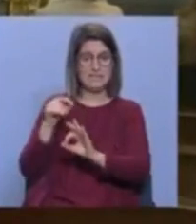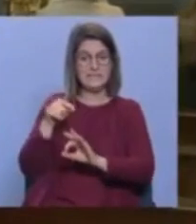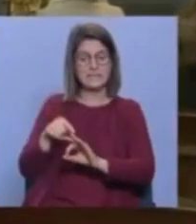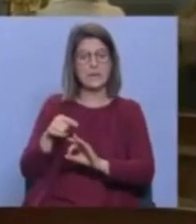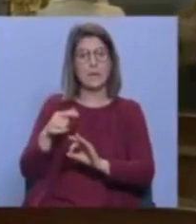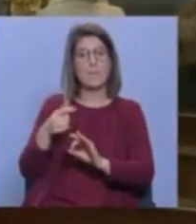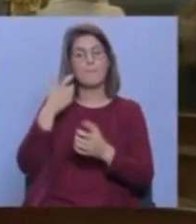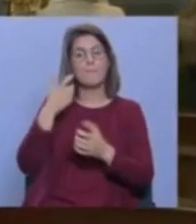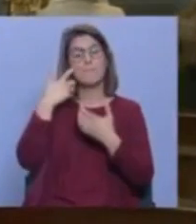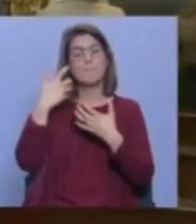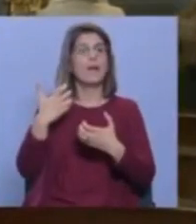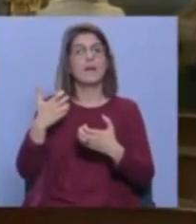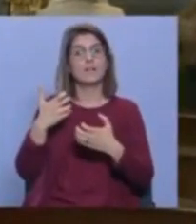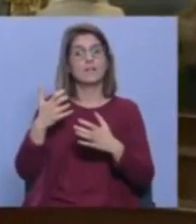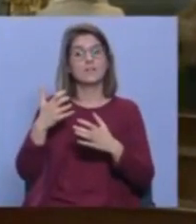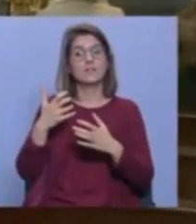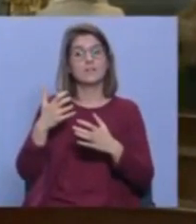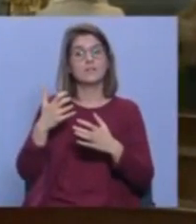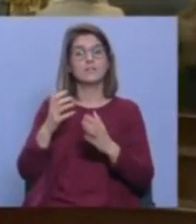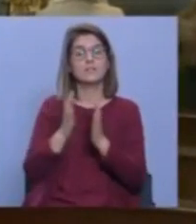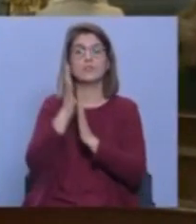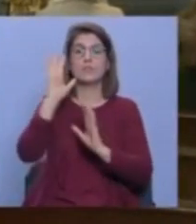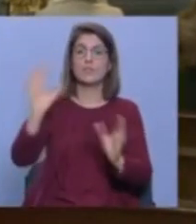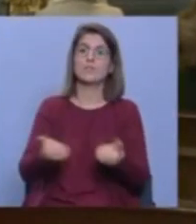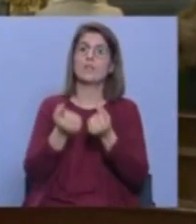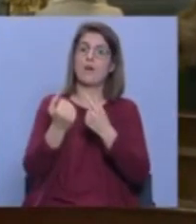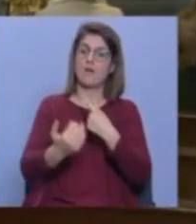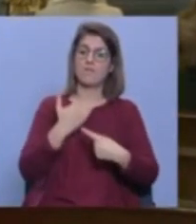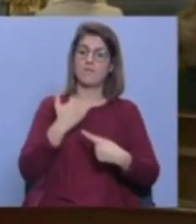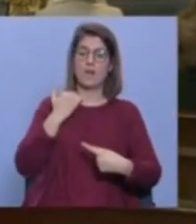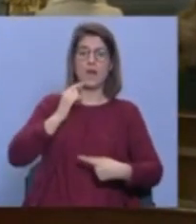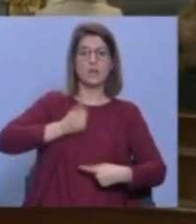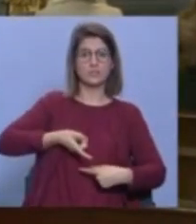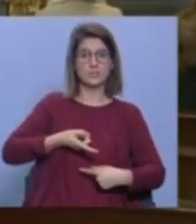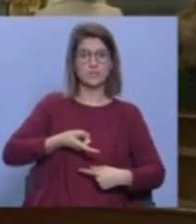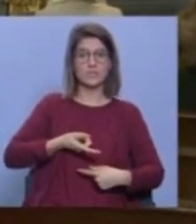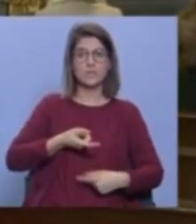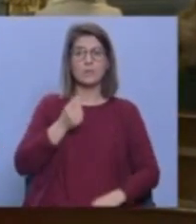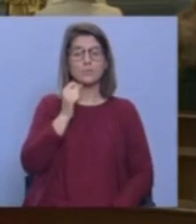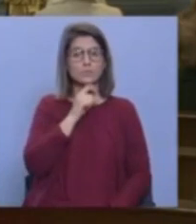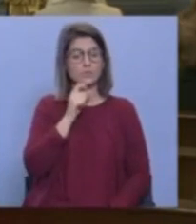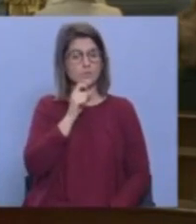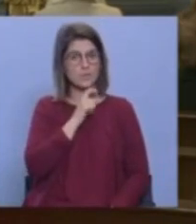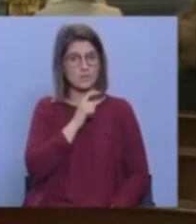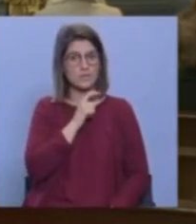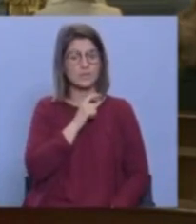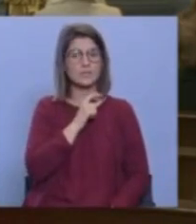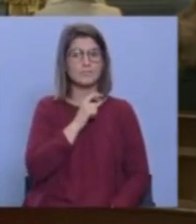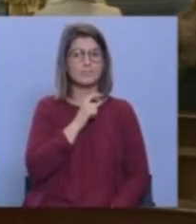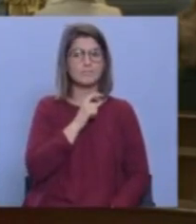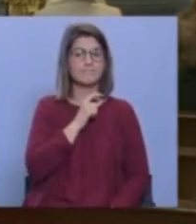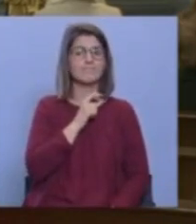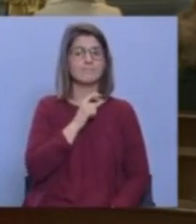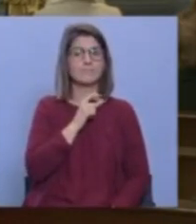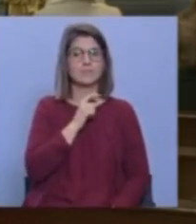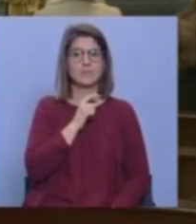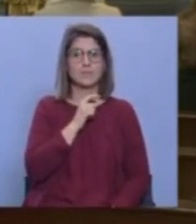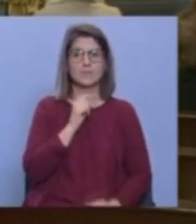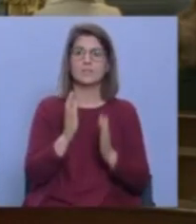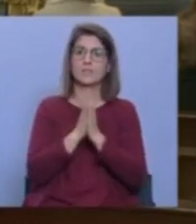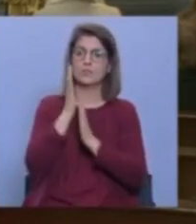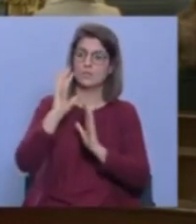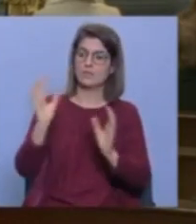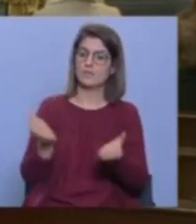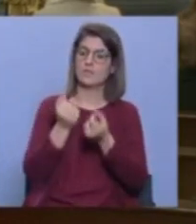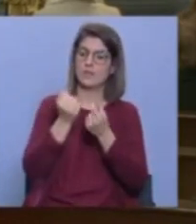impacto da salvação de Deus na minha vida e que me permite atualizar o impacto da salvação de Deus na